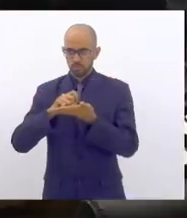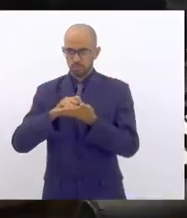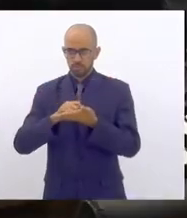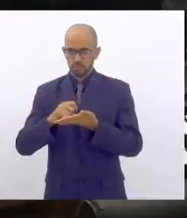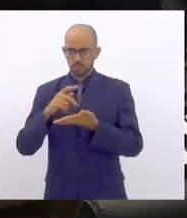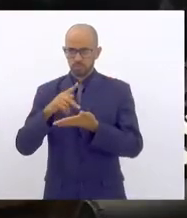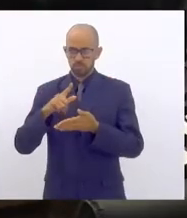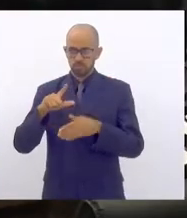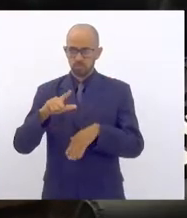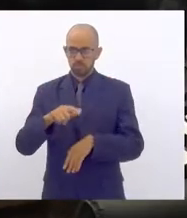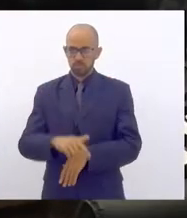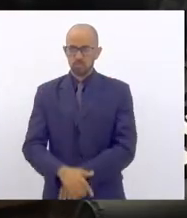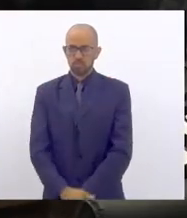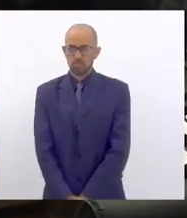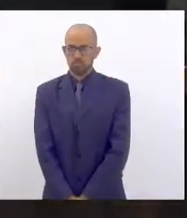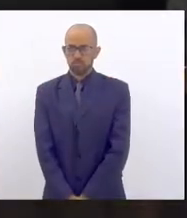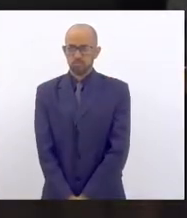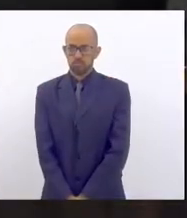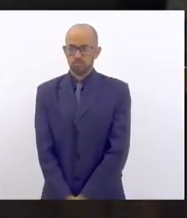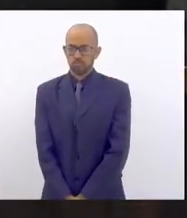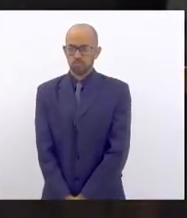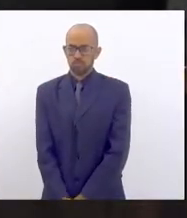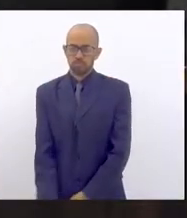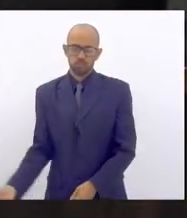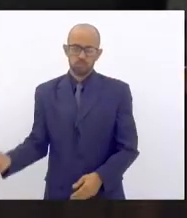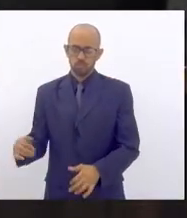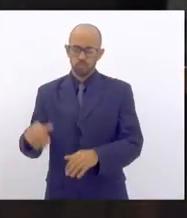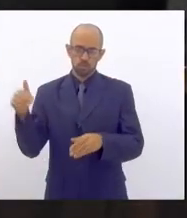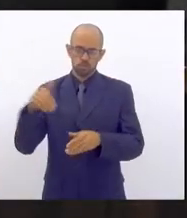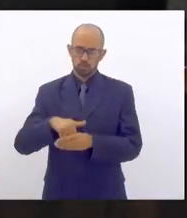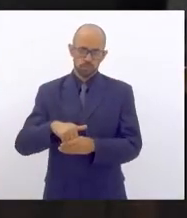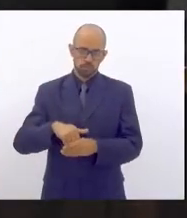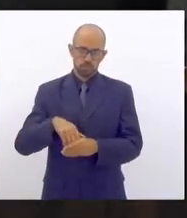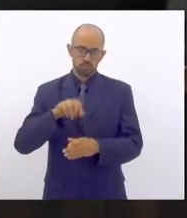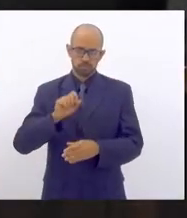projeto. Com os pareceres emitidos em